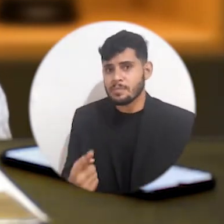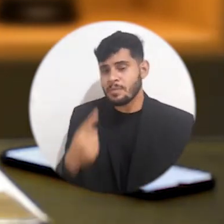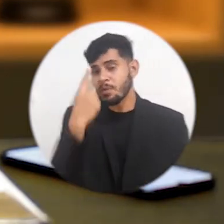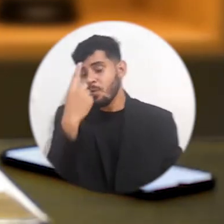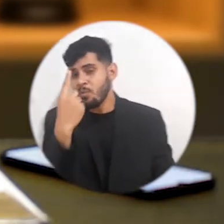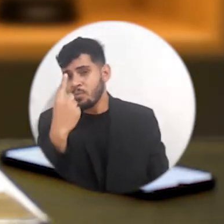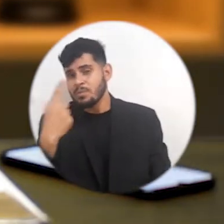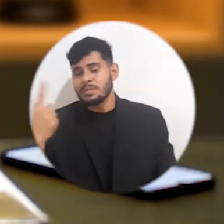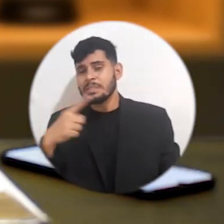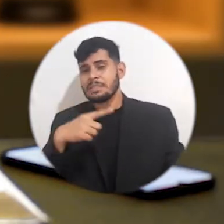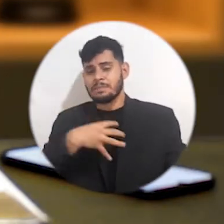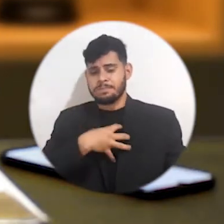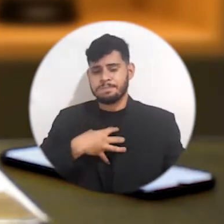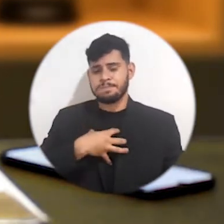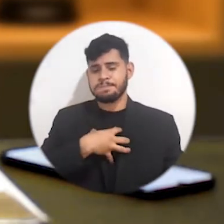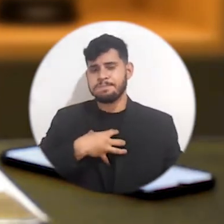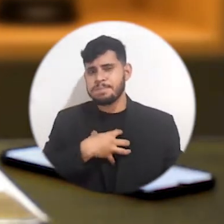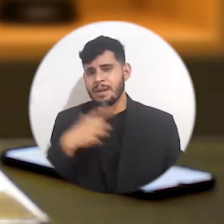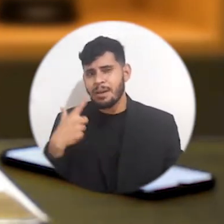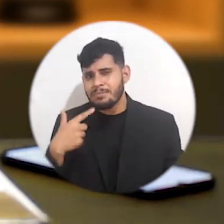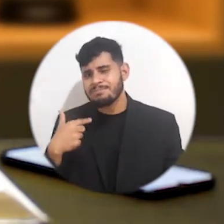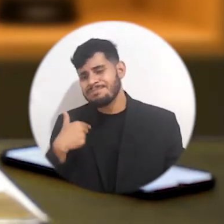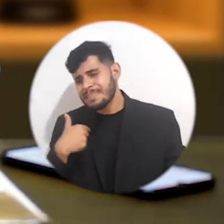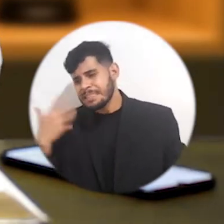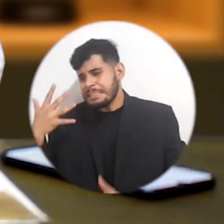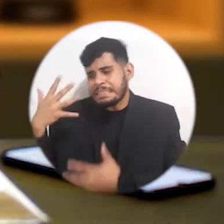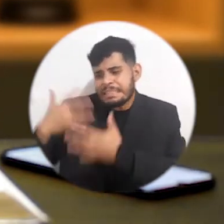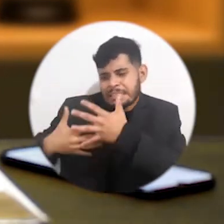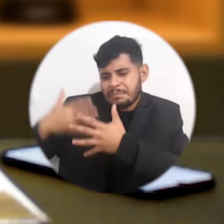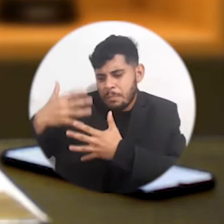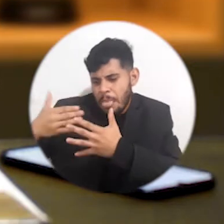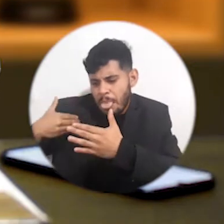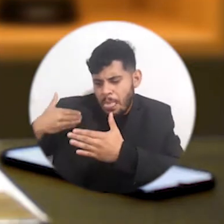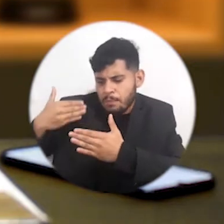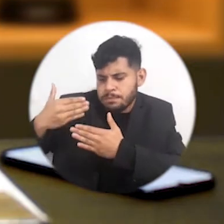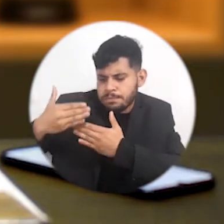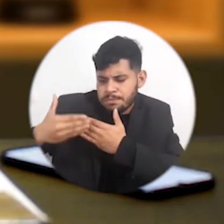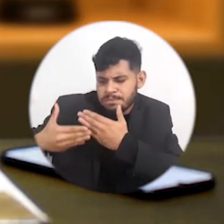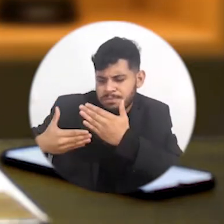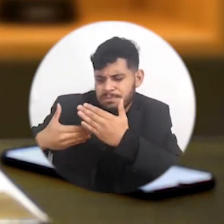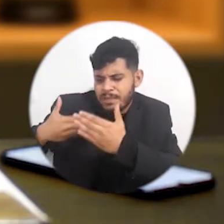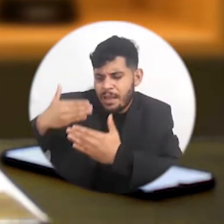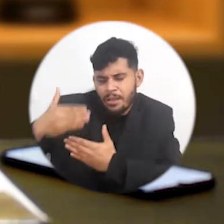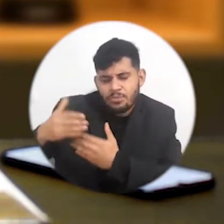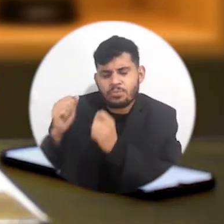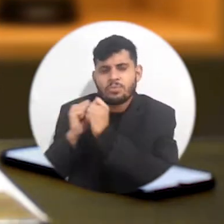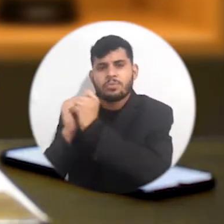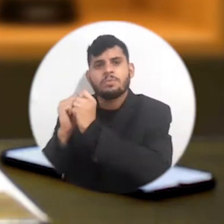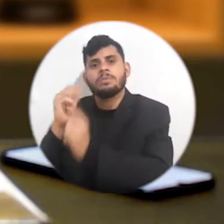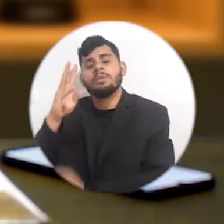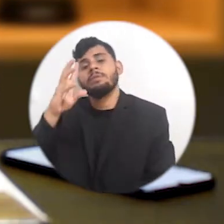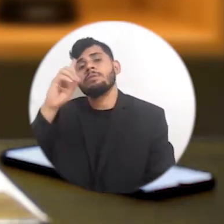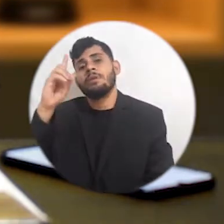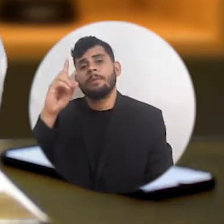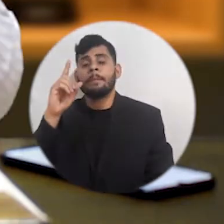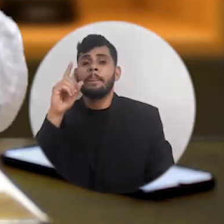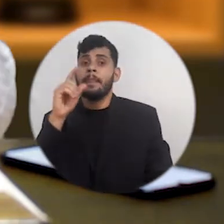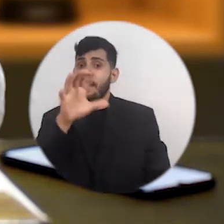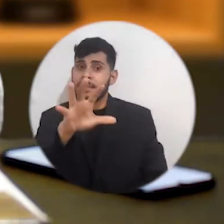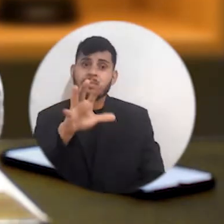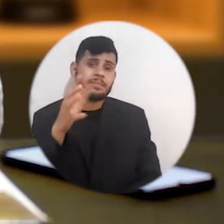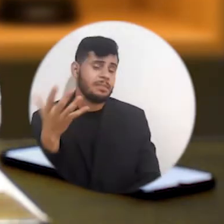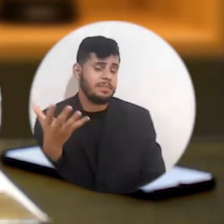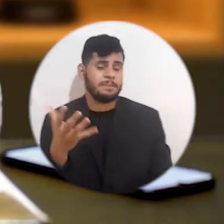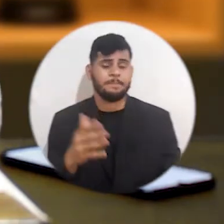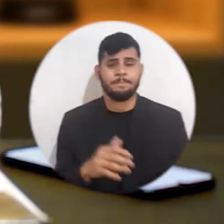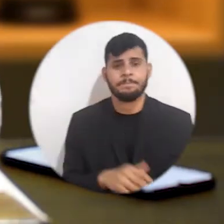antigas. Uma das atitudes que podem nos atrasar o nosso avanço com Deus é